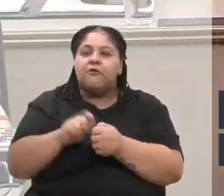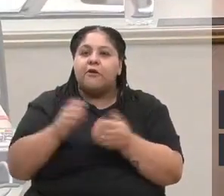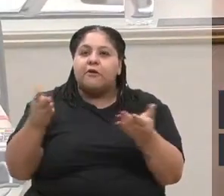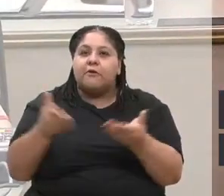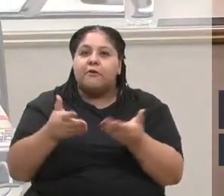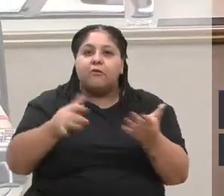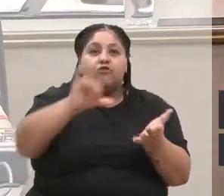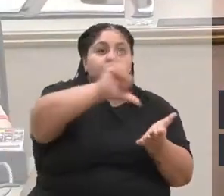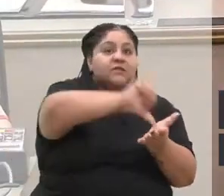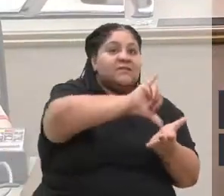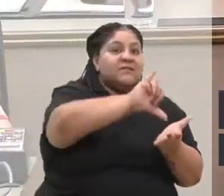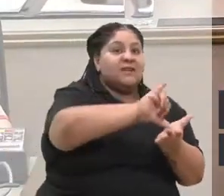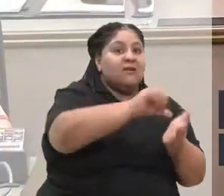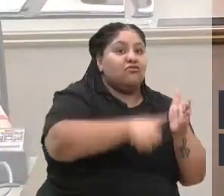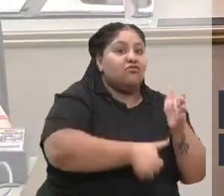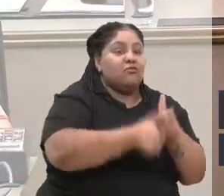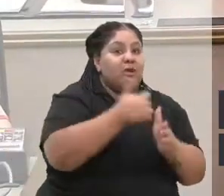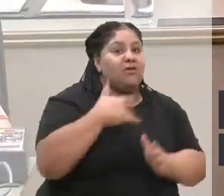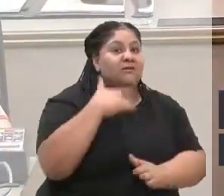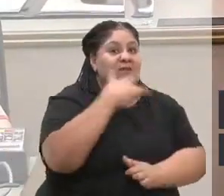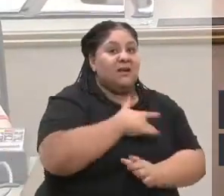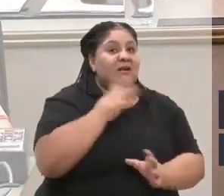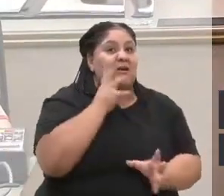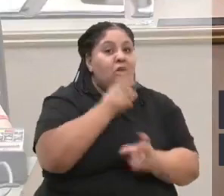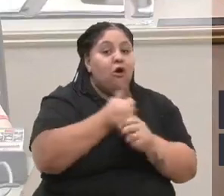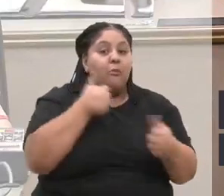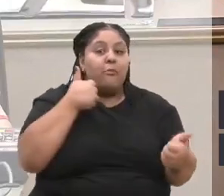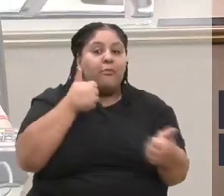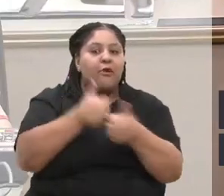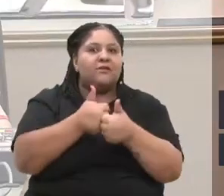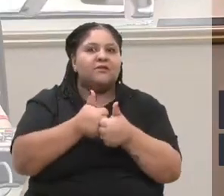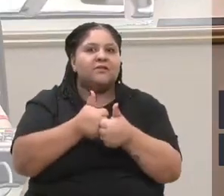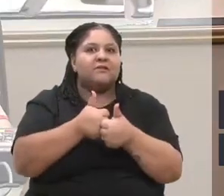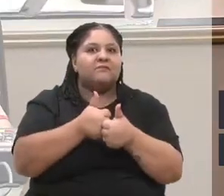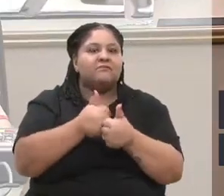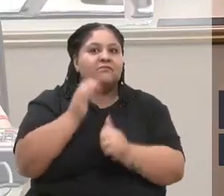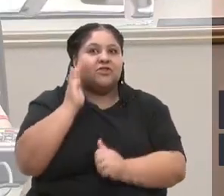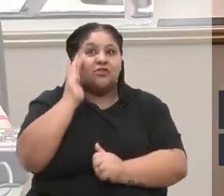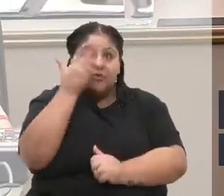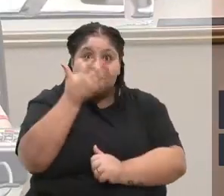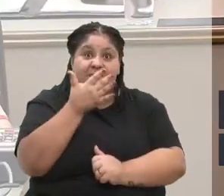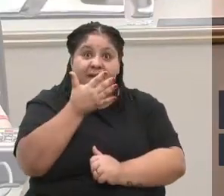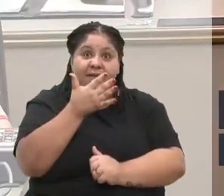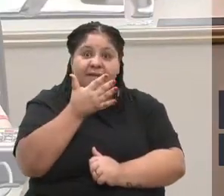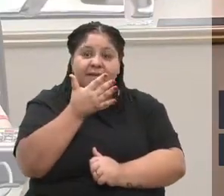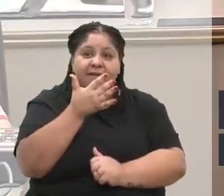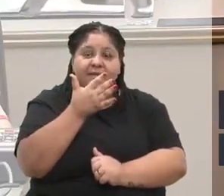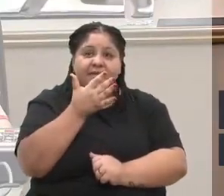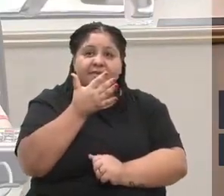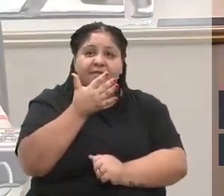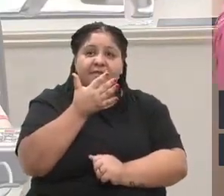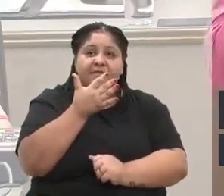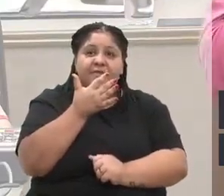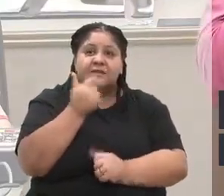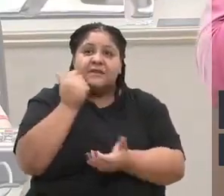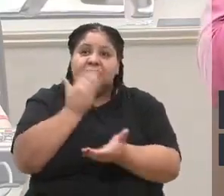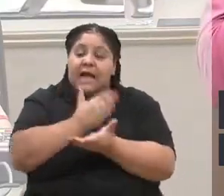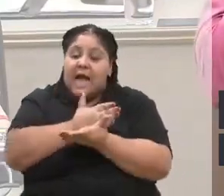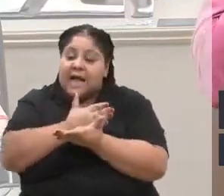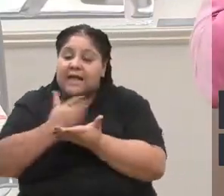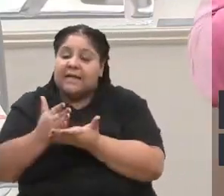Bem-Estar Animal está próximo para ser realizado. Está em andamento. A iniciativa de